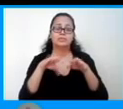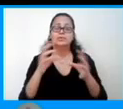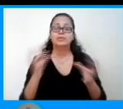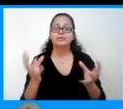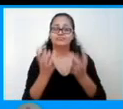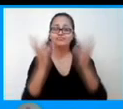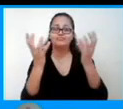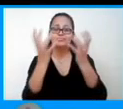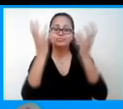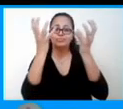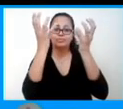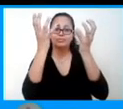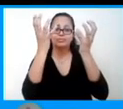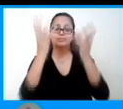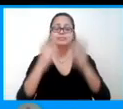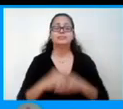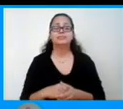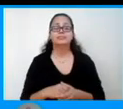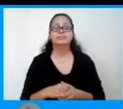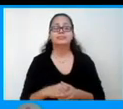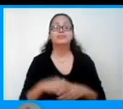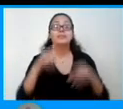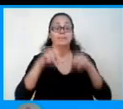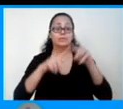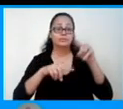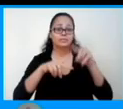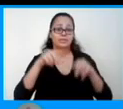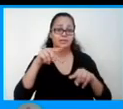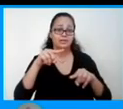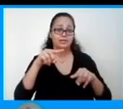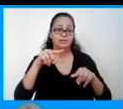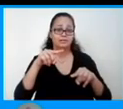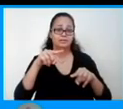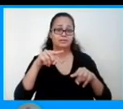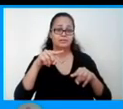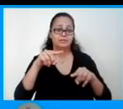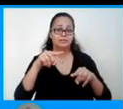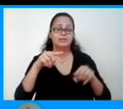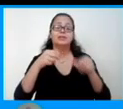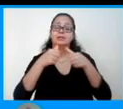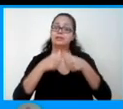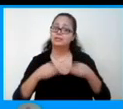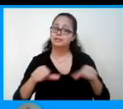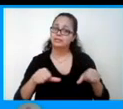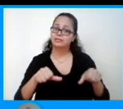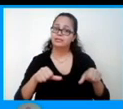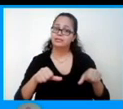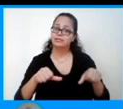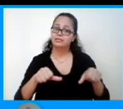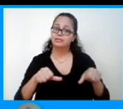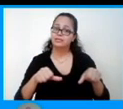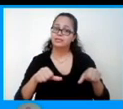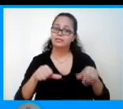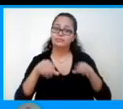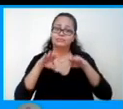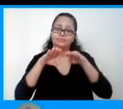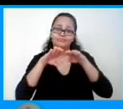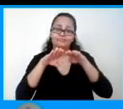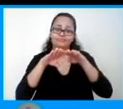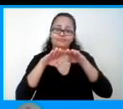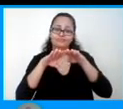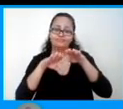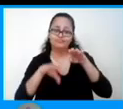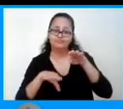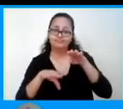quando acontecer essas duas questões. Os componentes dele, que fazem parte dele, estão desequilibrados, né, não está